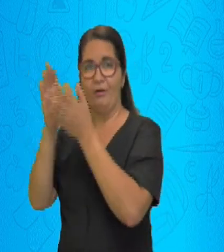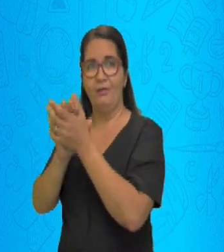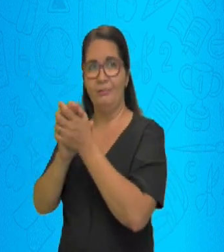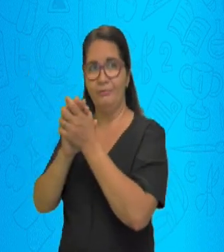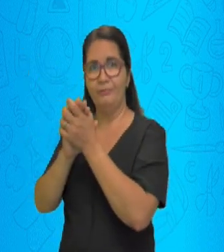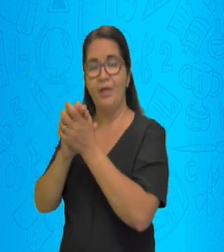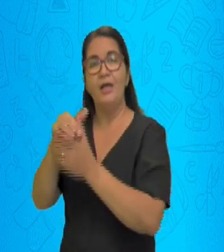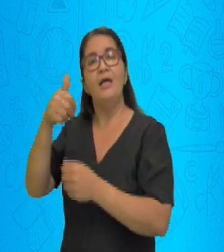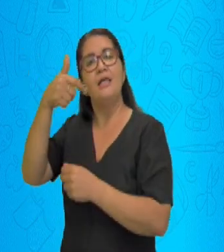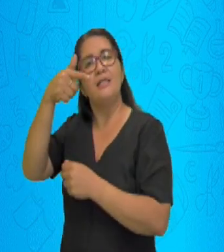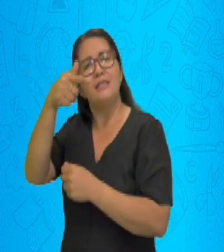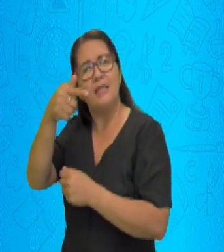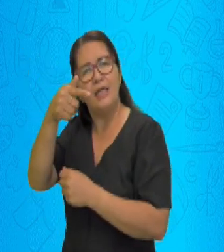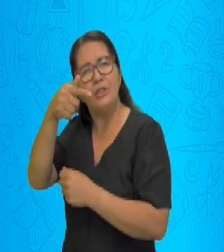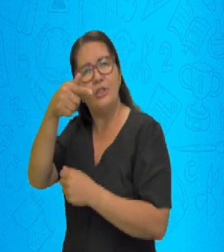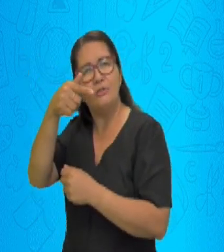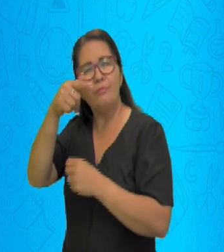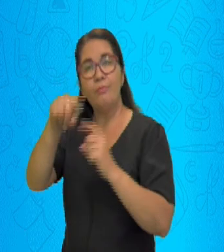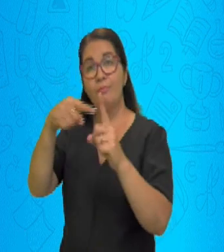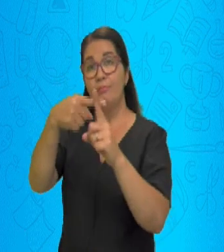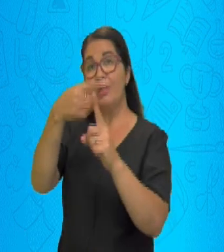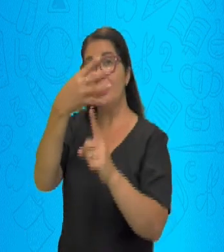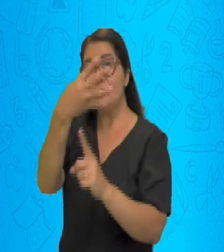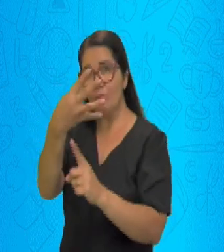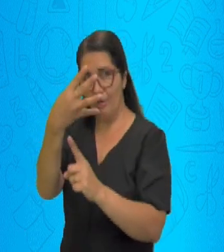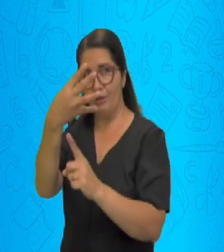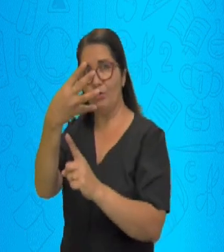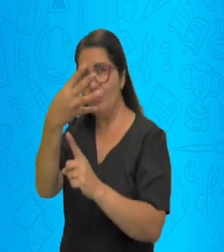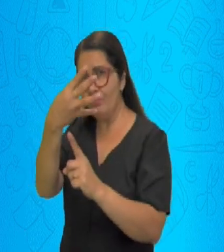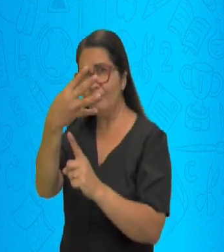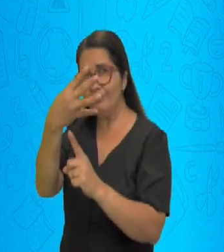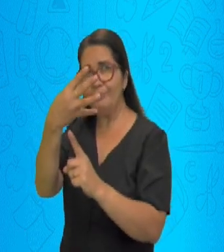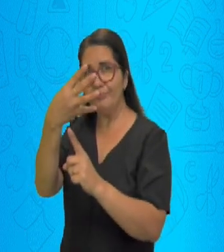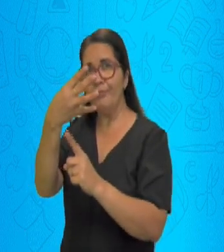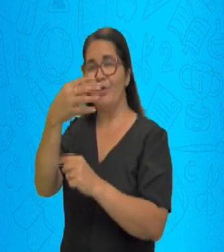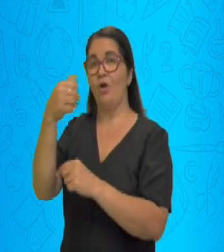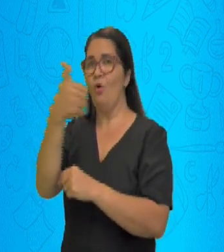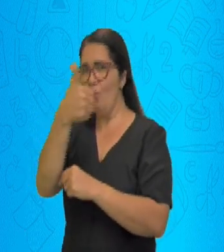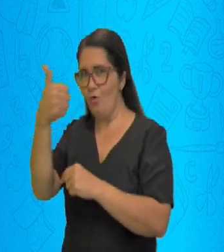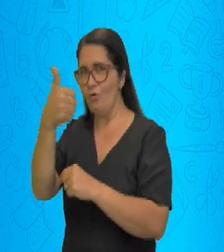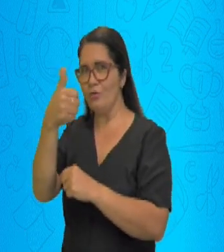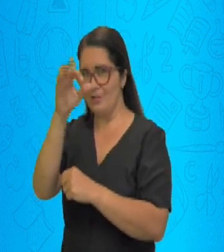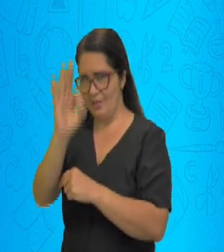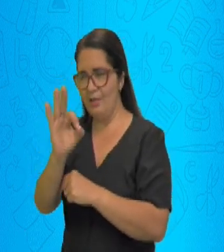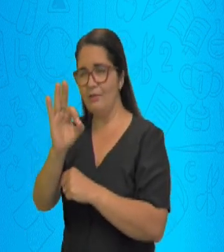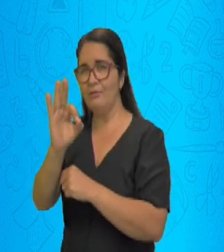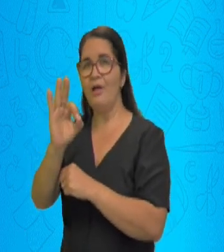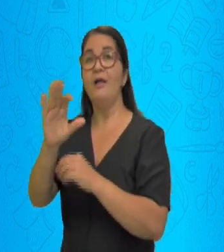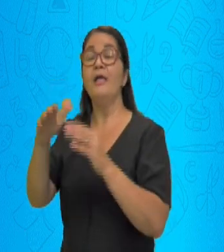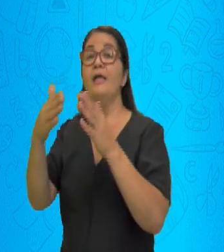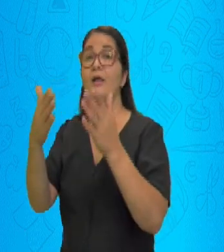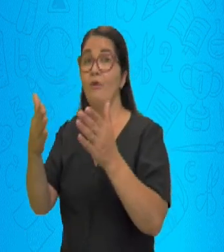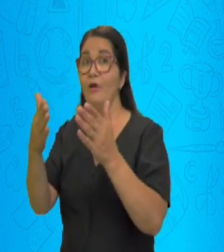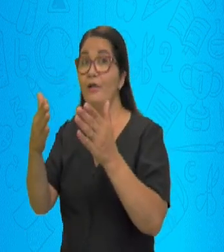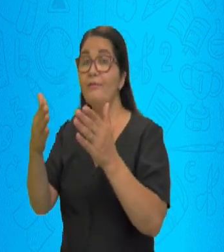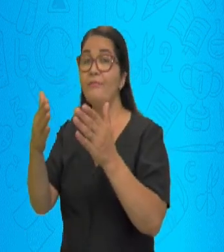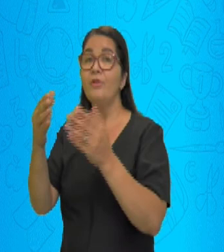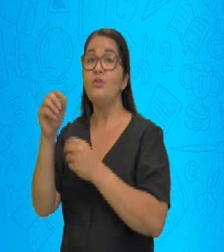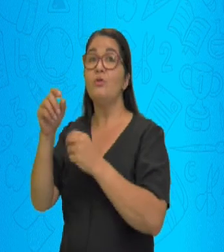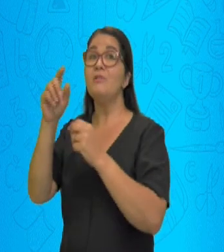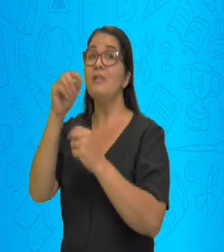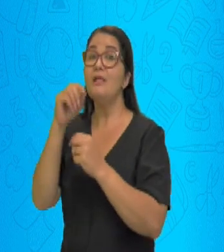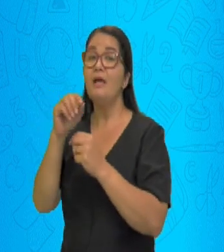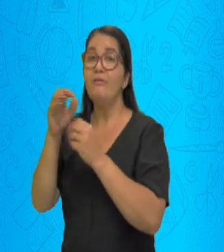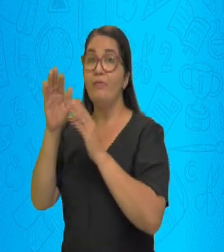né? Então, o que nós fazemos? Deixamos o número 1 da unidade e vamos subir o 1 aqui da